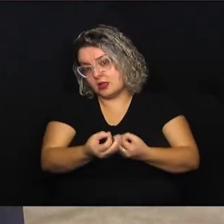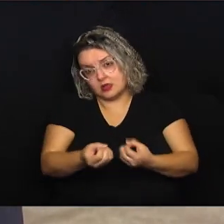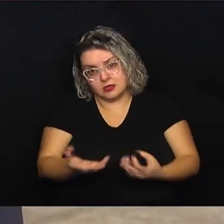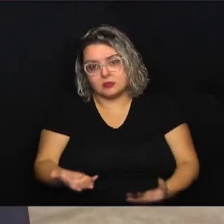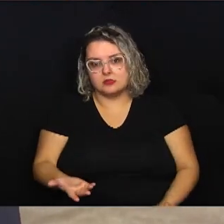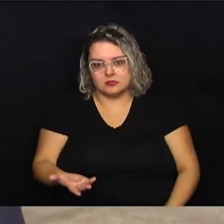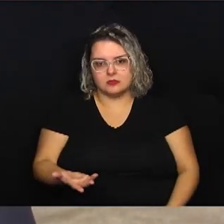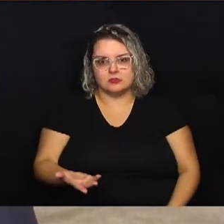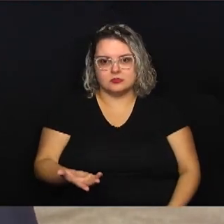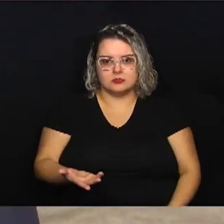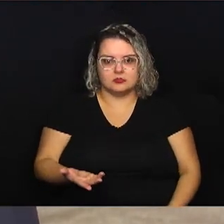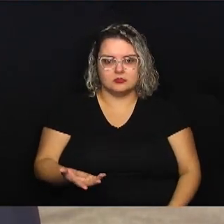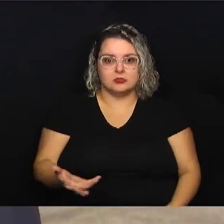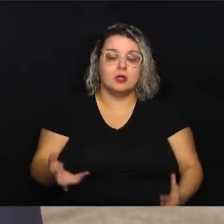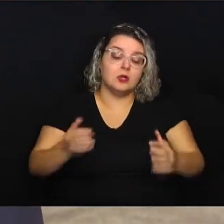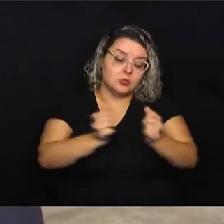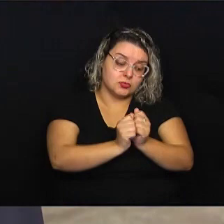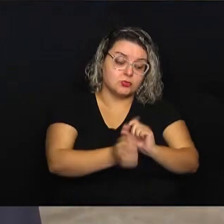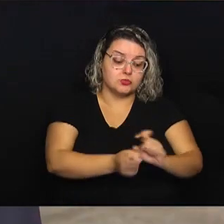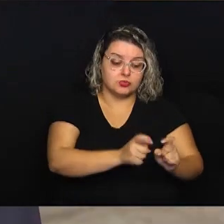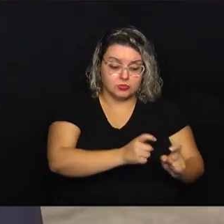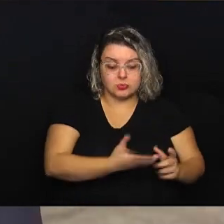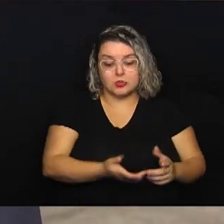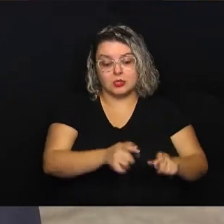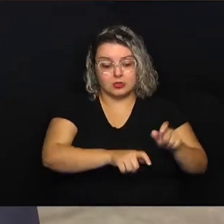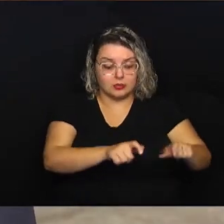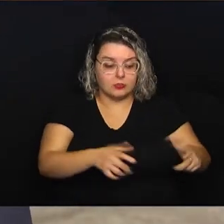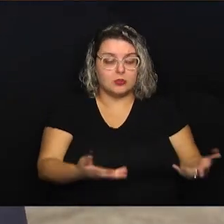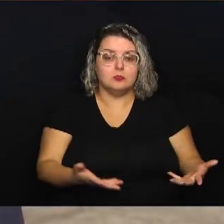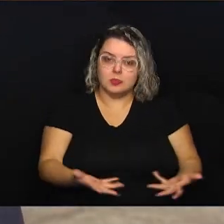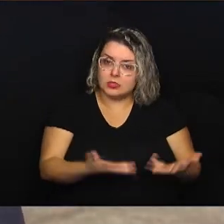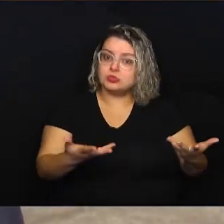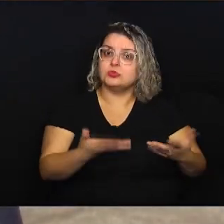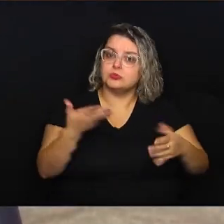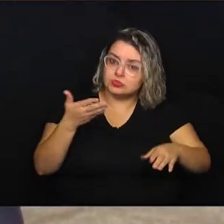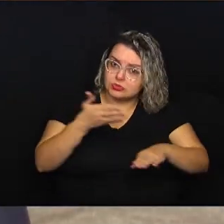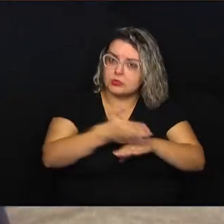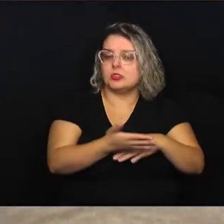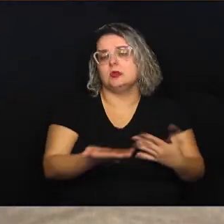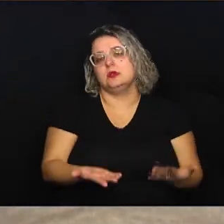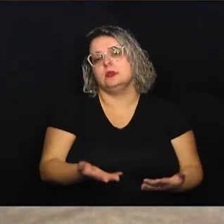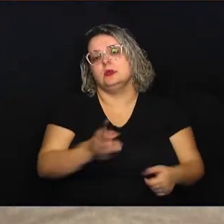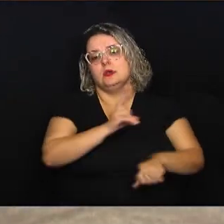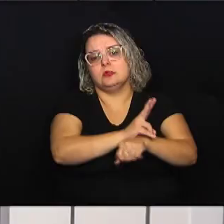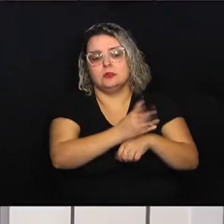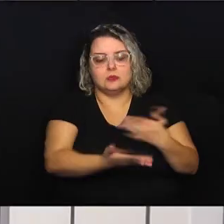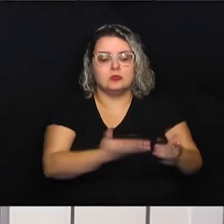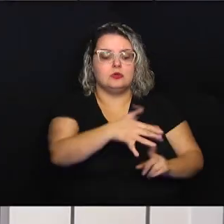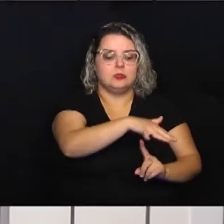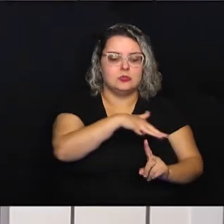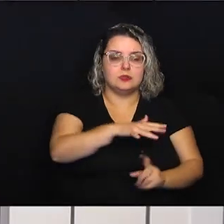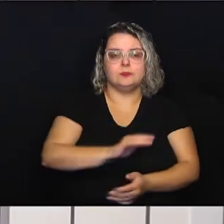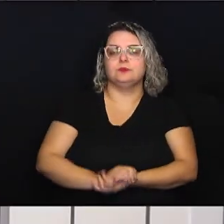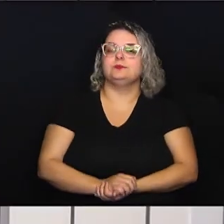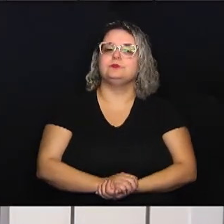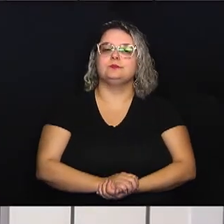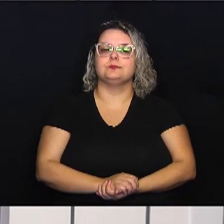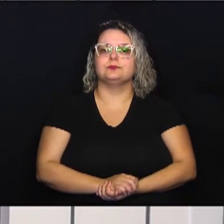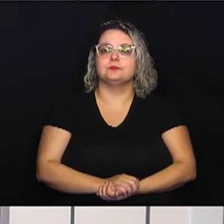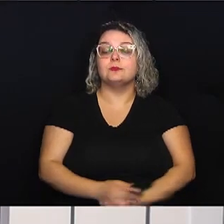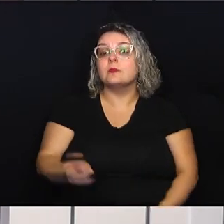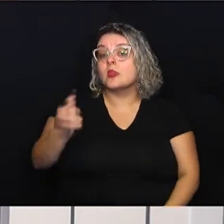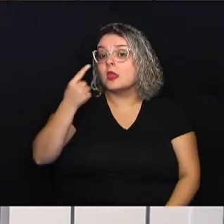e reunir com a população para estimular essa participação da população na preservação ambiental. E olha só,